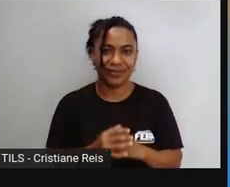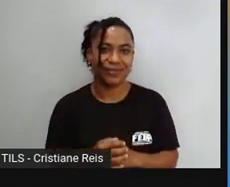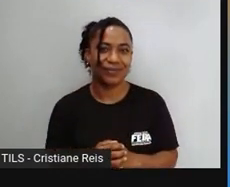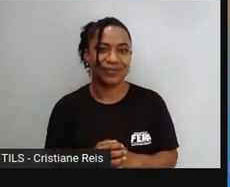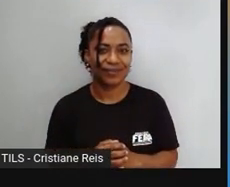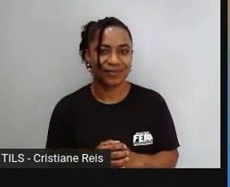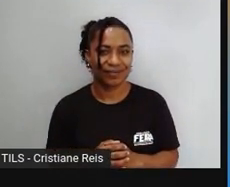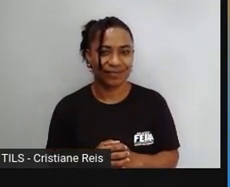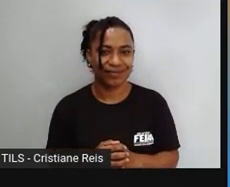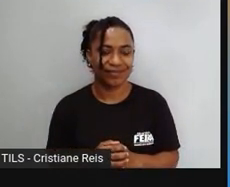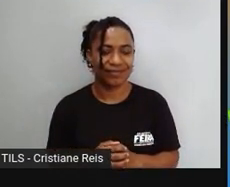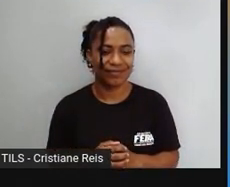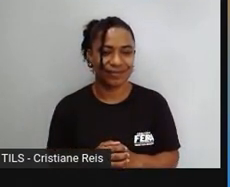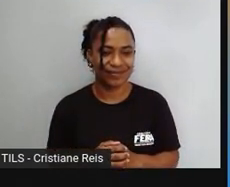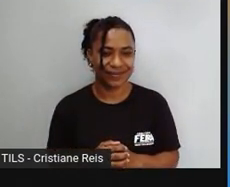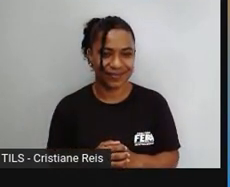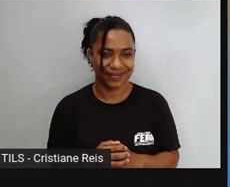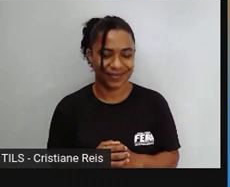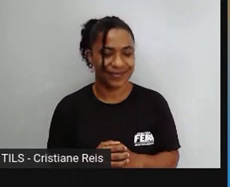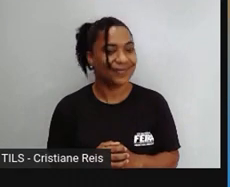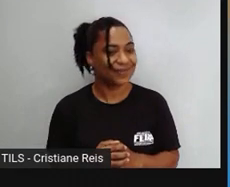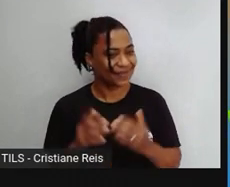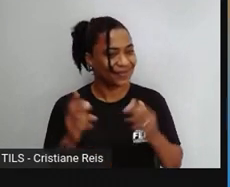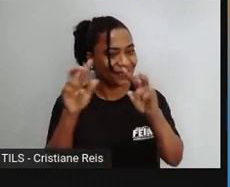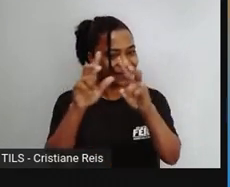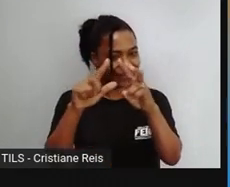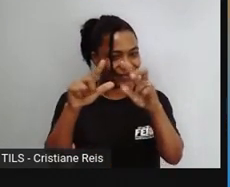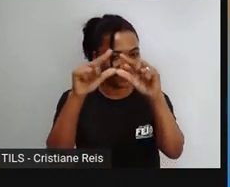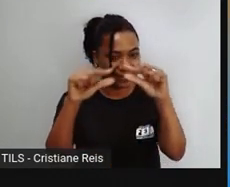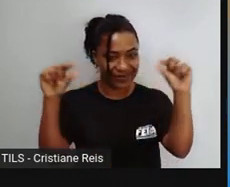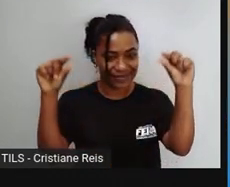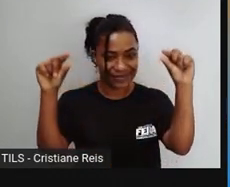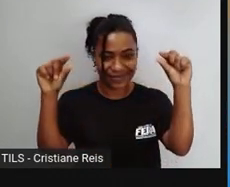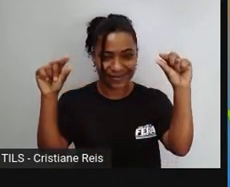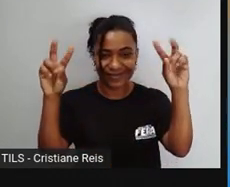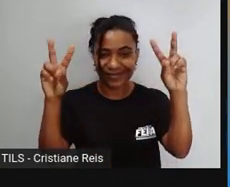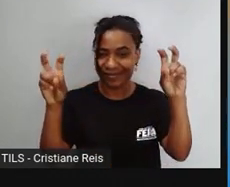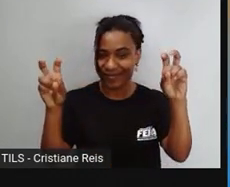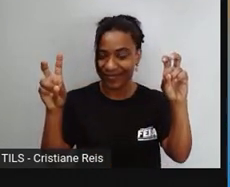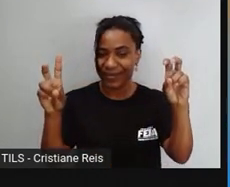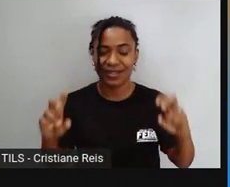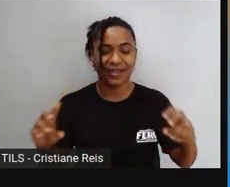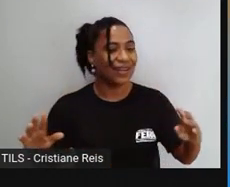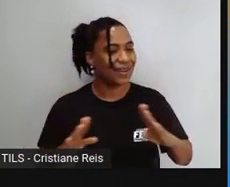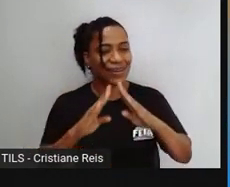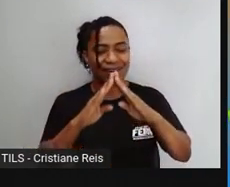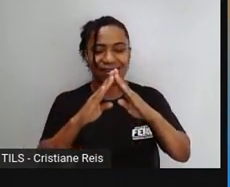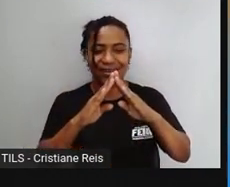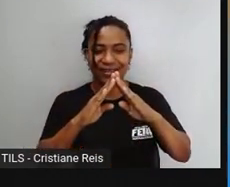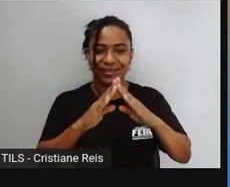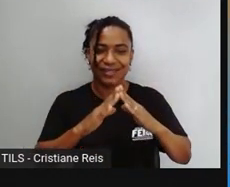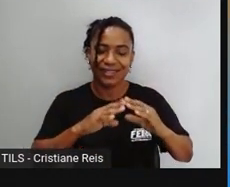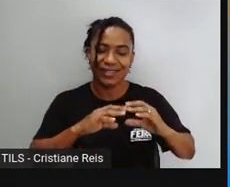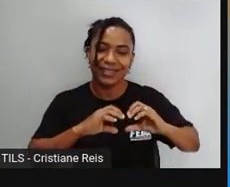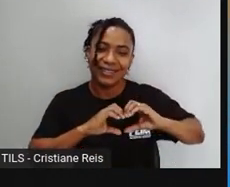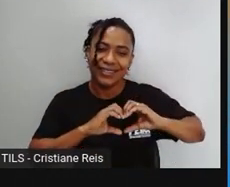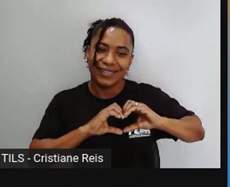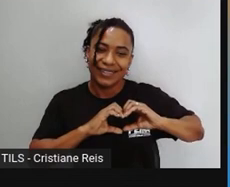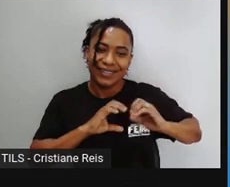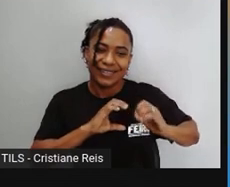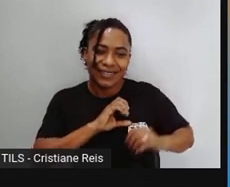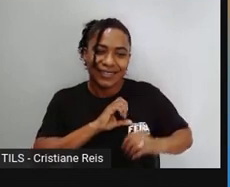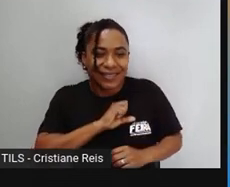is where the heart is. Então, o lar é onde o nosso coração está. Ok,